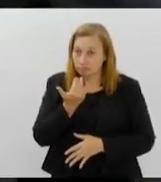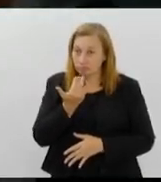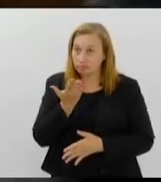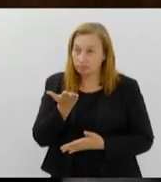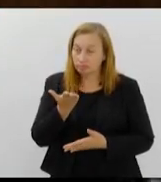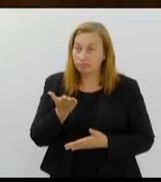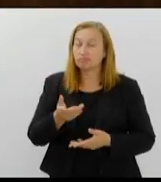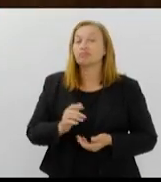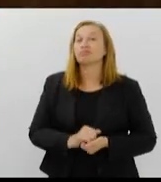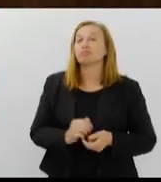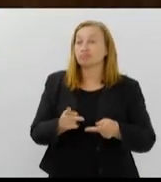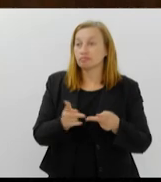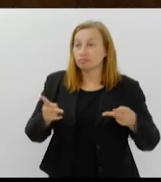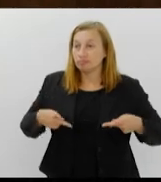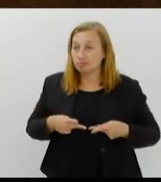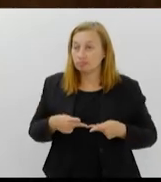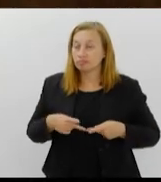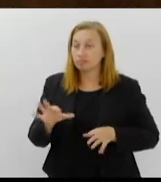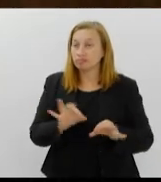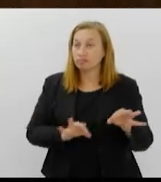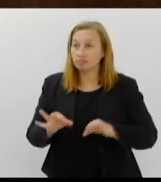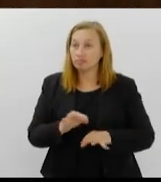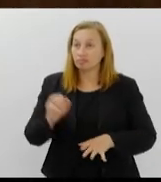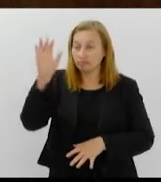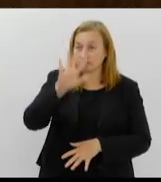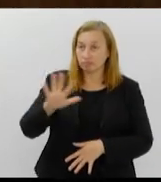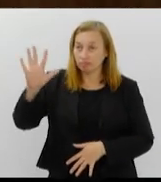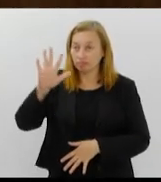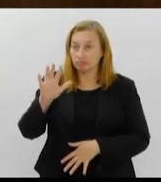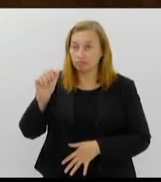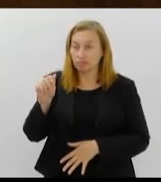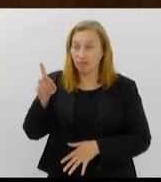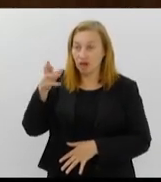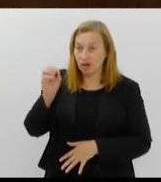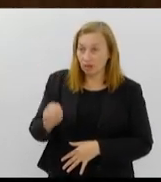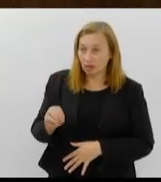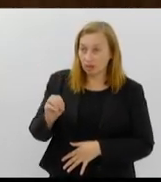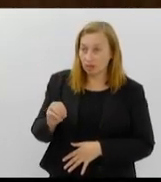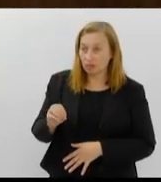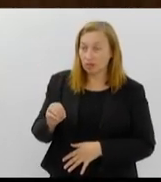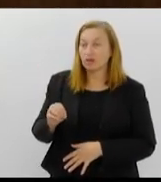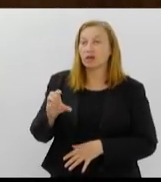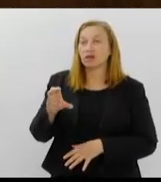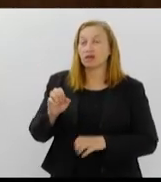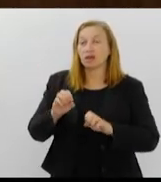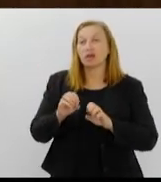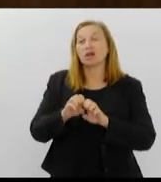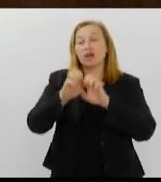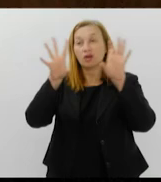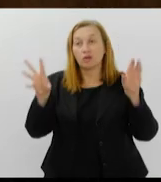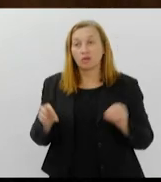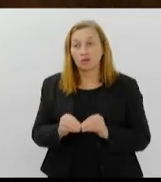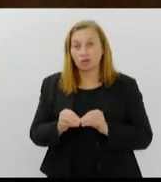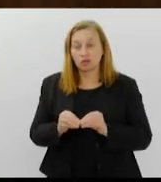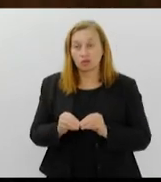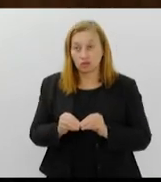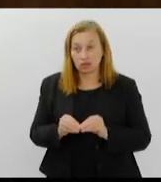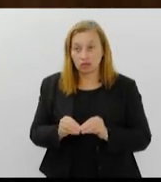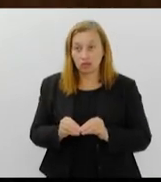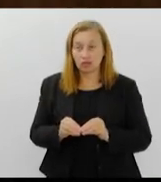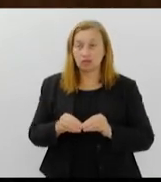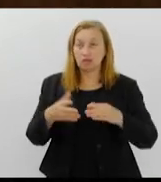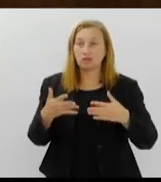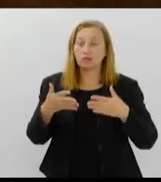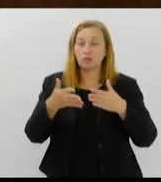no Prato, e o Plano Nacional de Agroecologia e Produção Orgânica, a Planapo, frisando